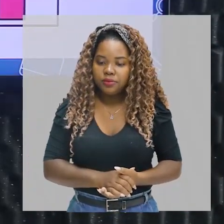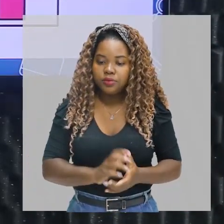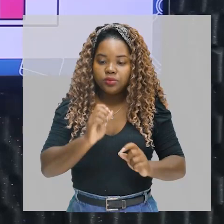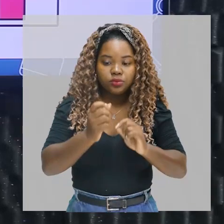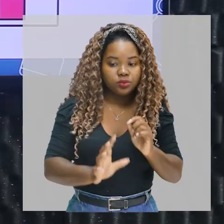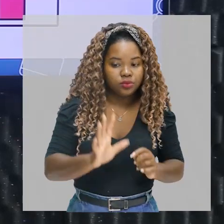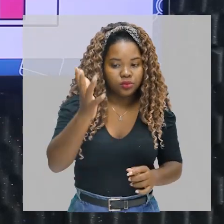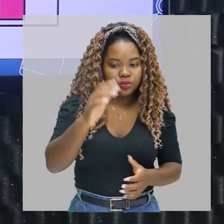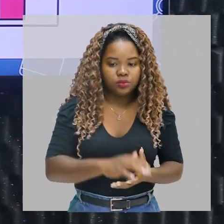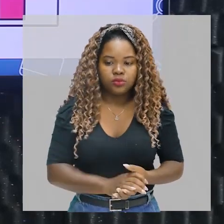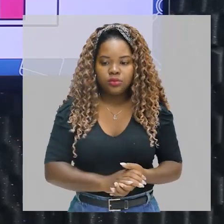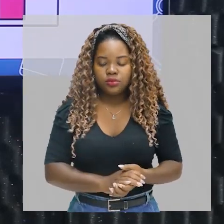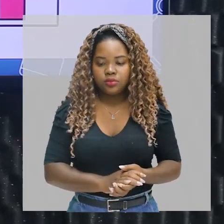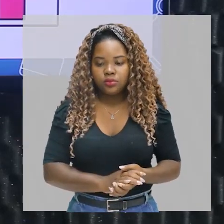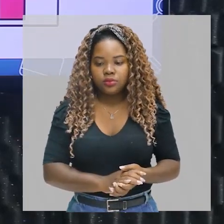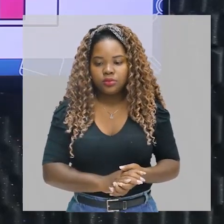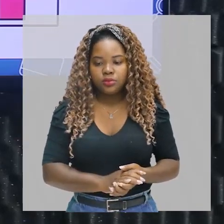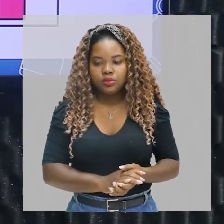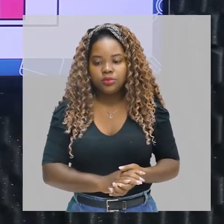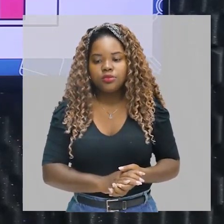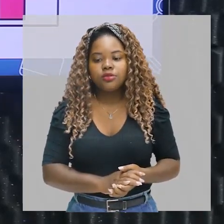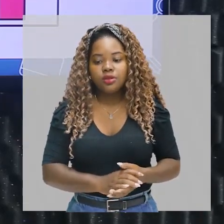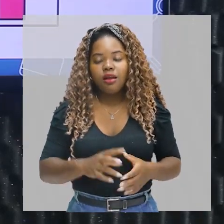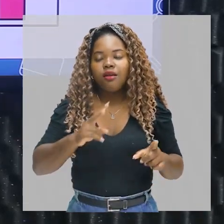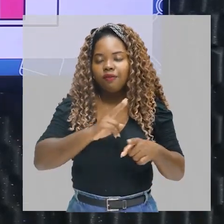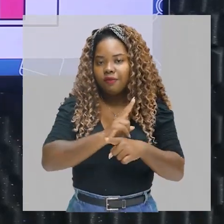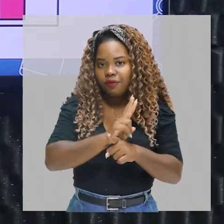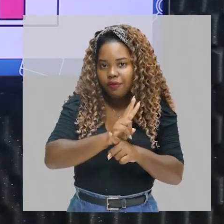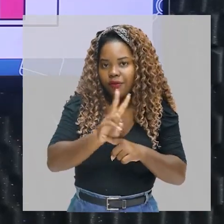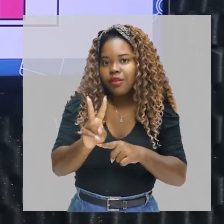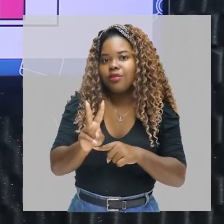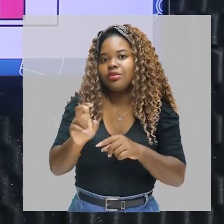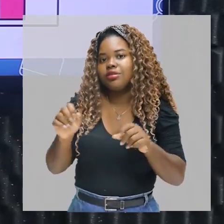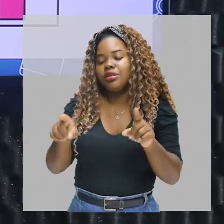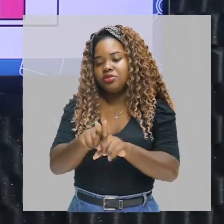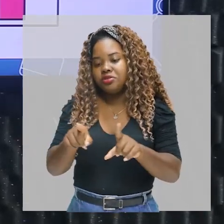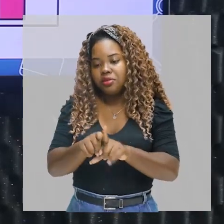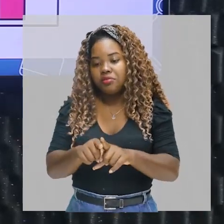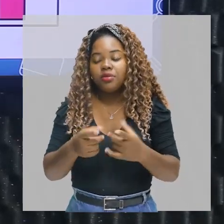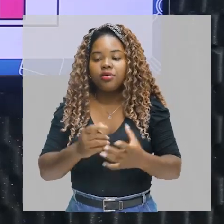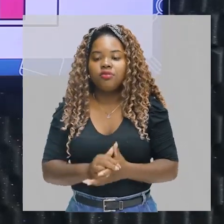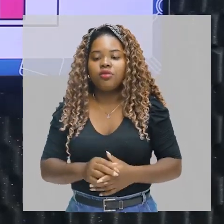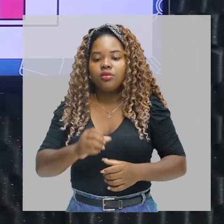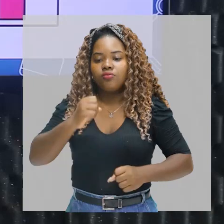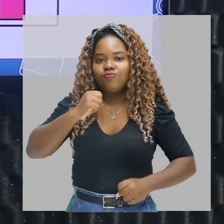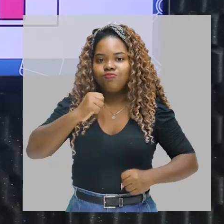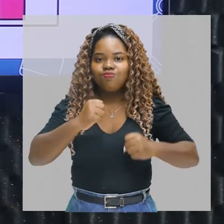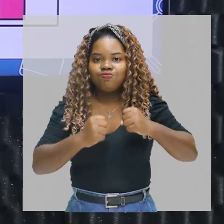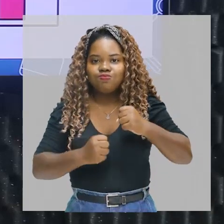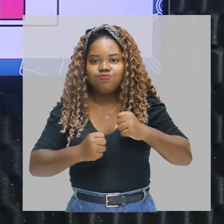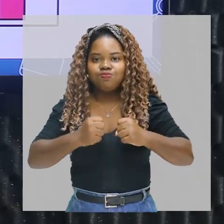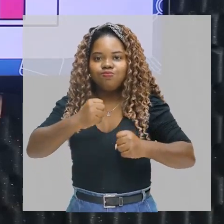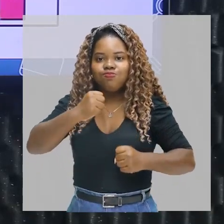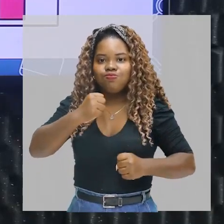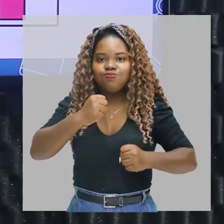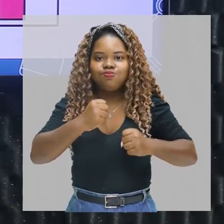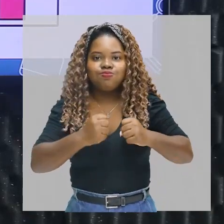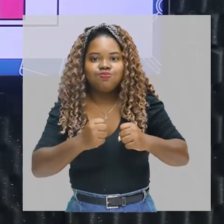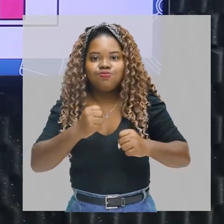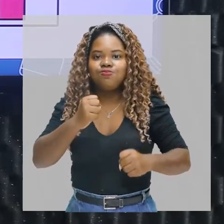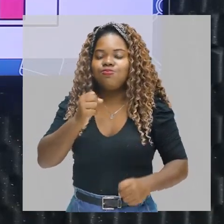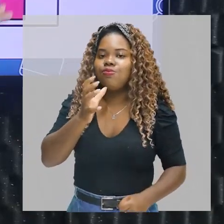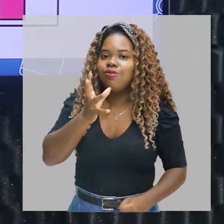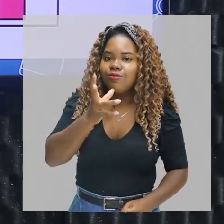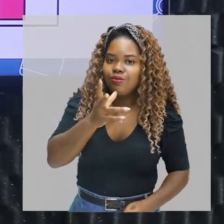O que tem que acontecer? Eu tenho que diminuir a velocidade na qual eu vou correr esses 15 km. Esses princípios aqui,